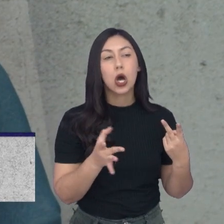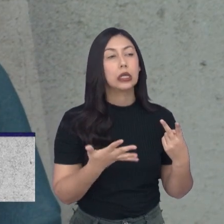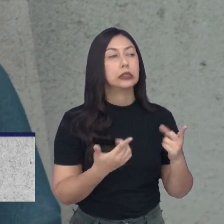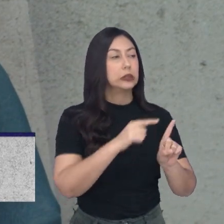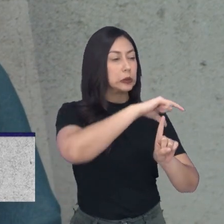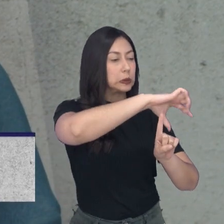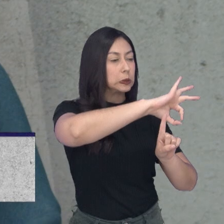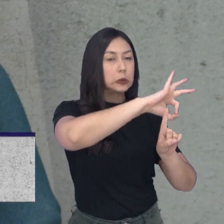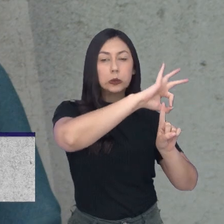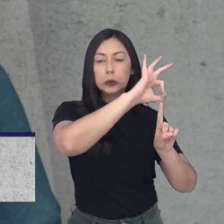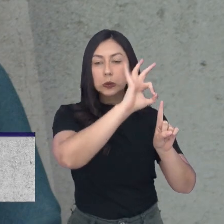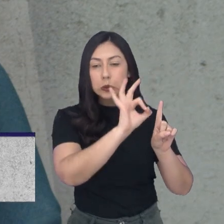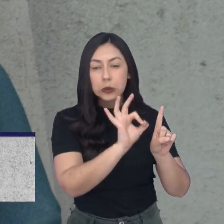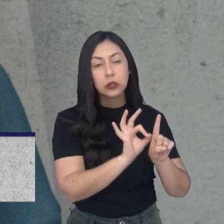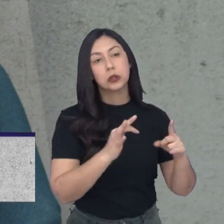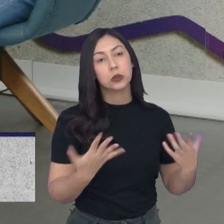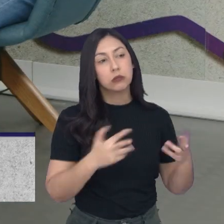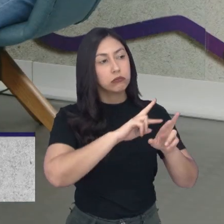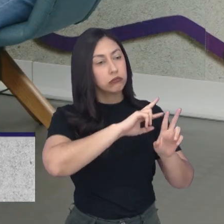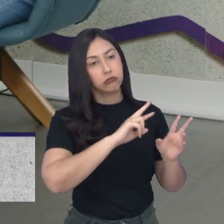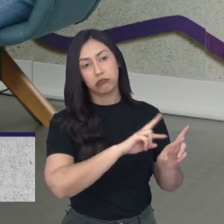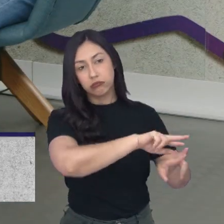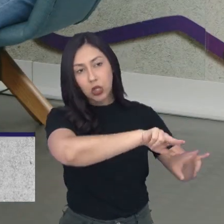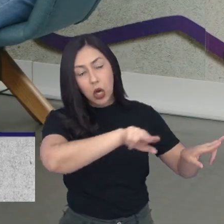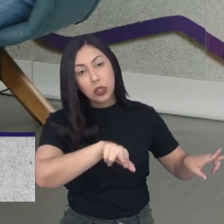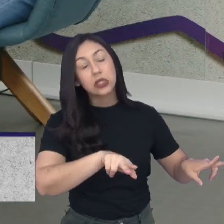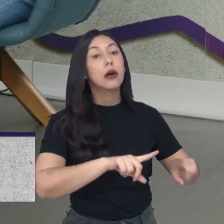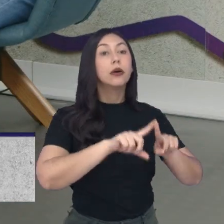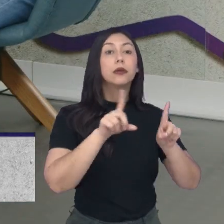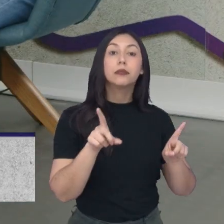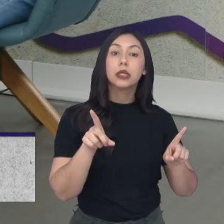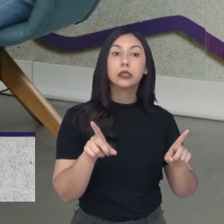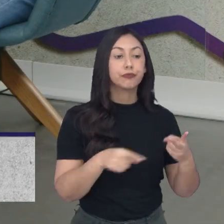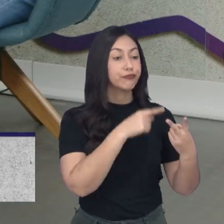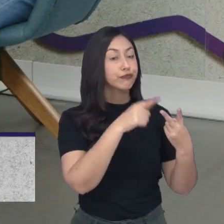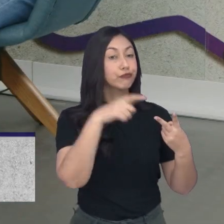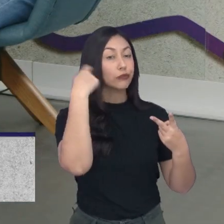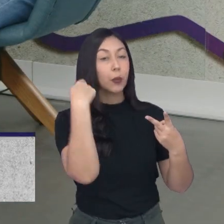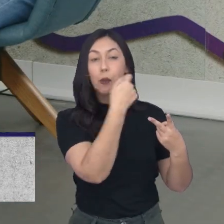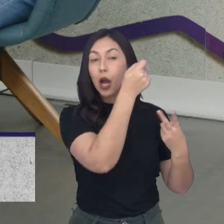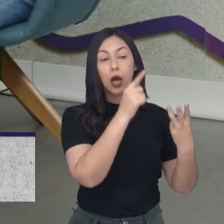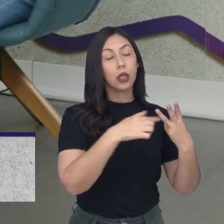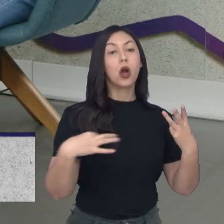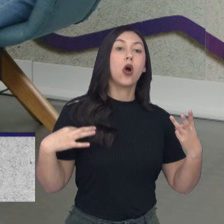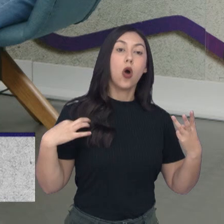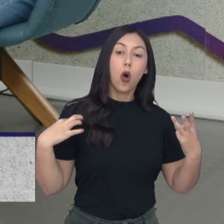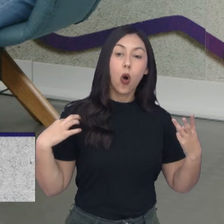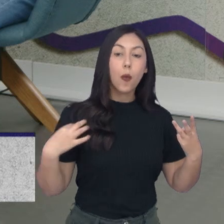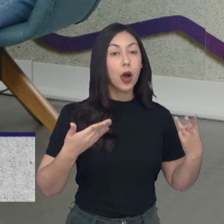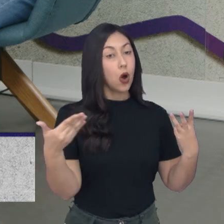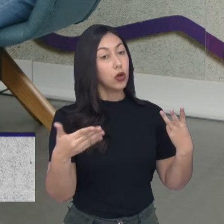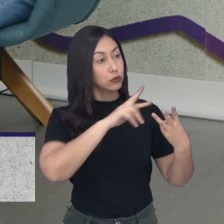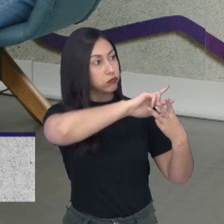soja, tudo, né, derivado desse tipo de comida, né? Mas cosmético, vestuário também, né? Hoje a área acabou